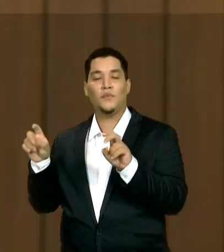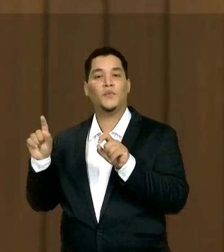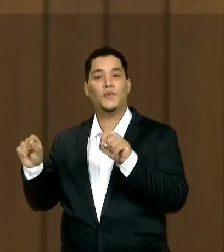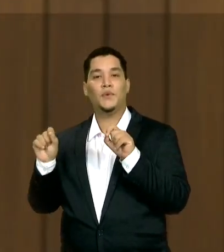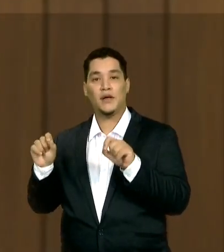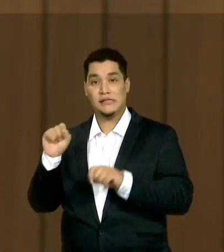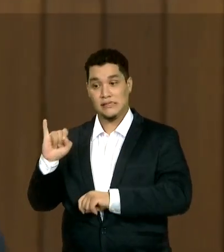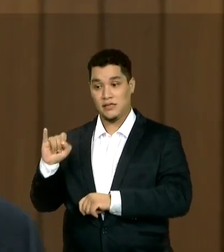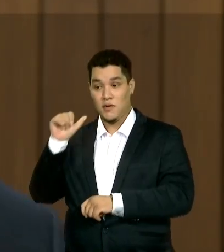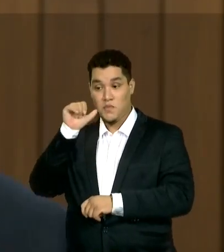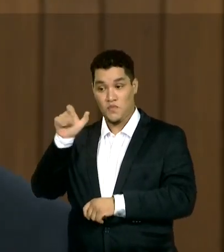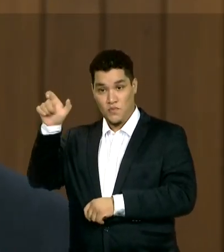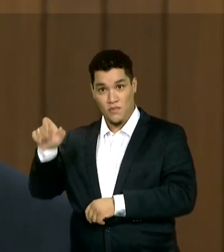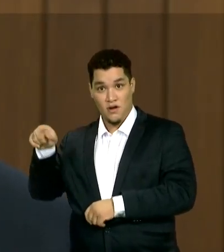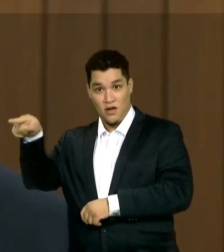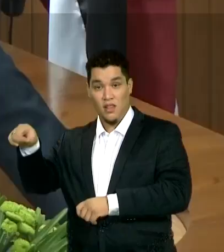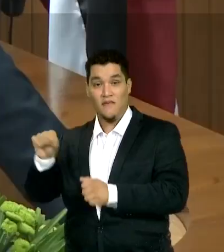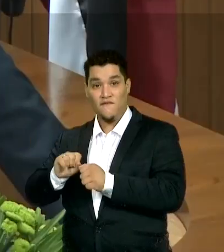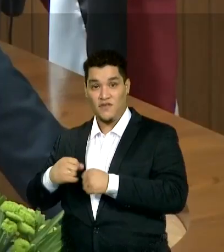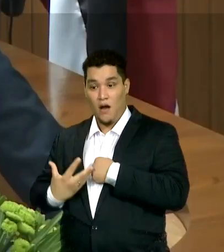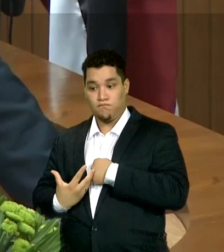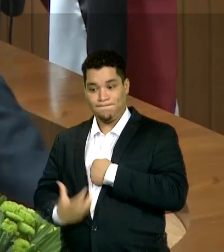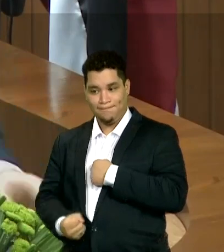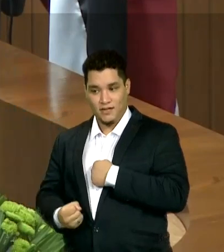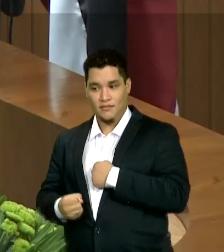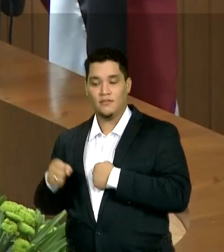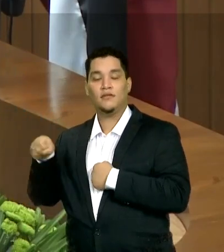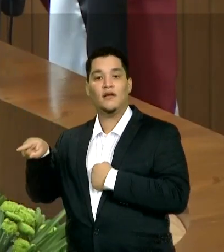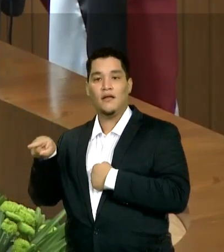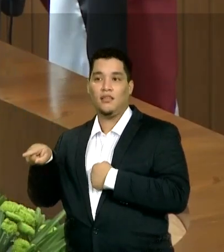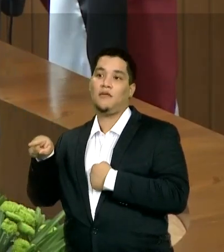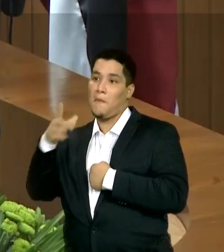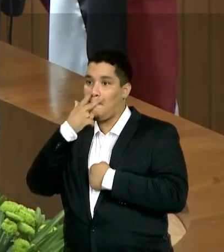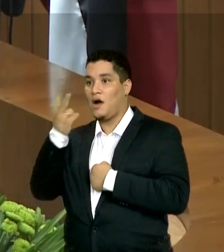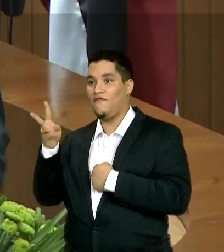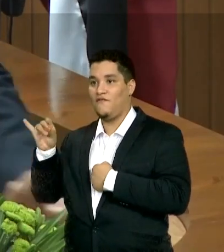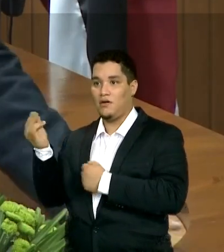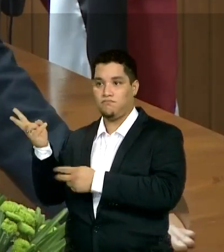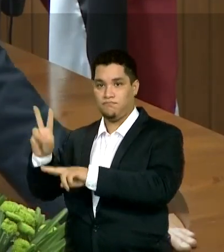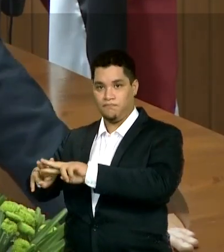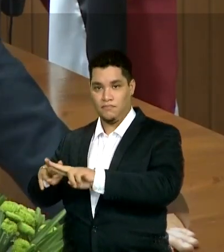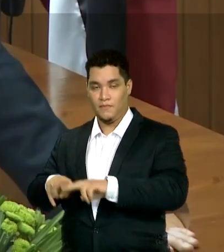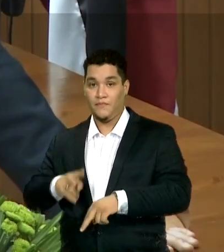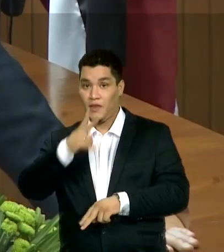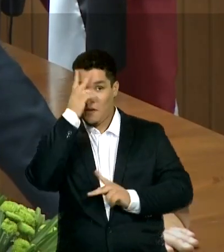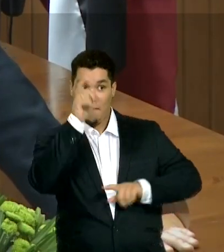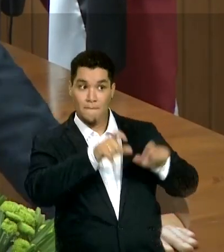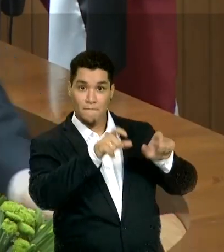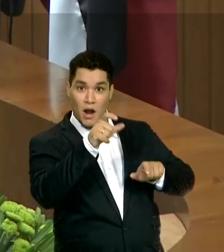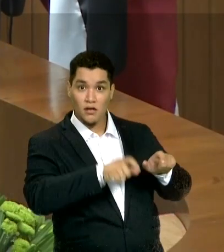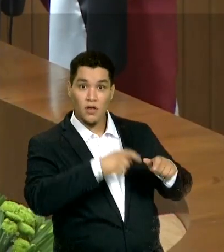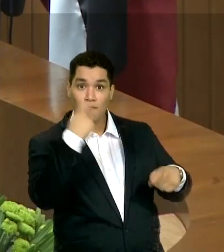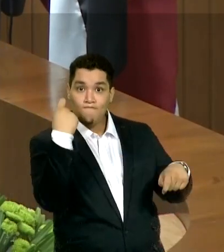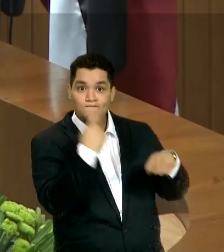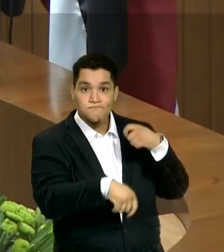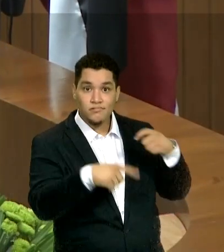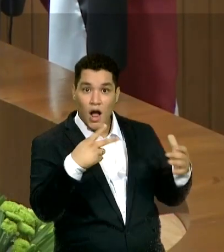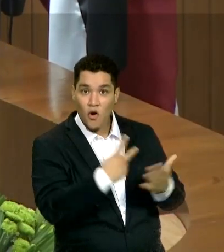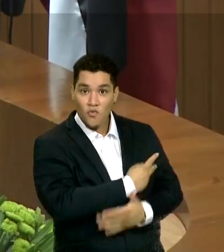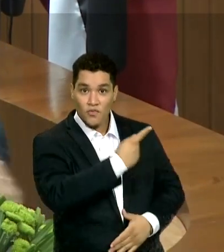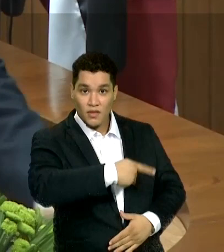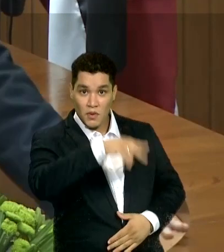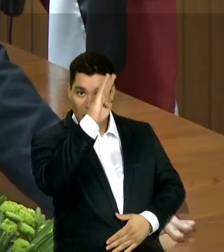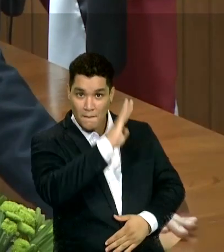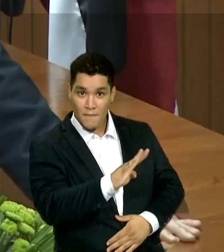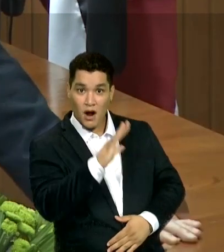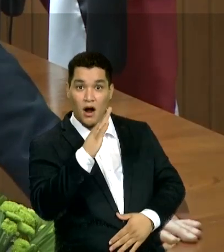quem realizar aborto em caso de estupro. 61% das vítimas de estupro no país, deputado Arnaldo, tem